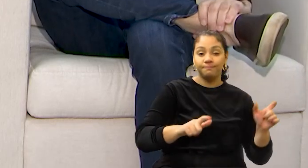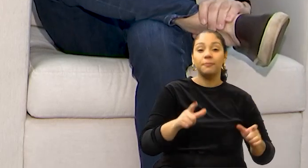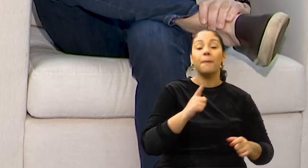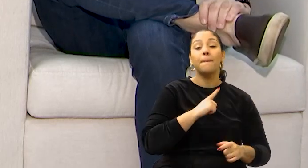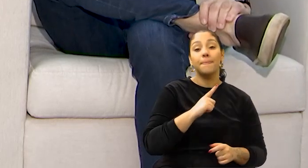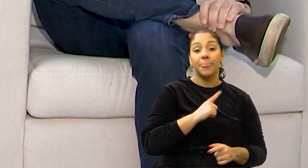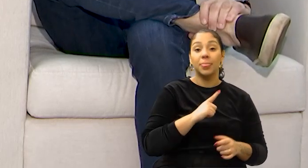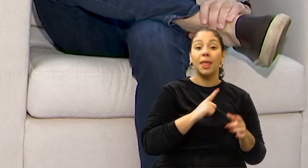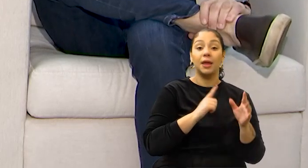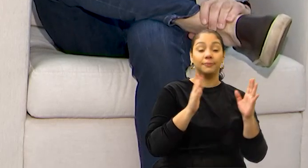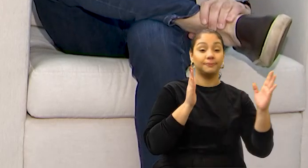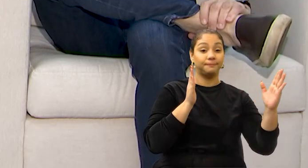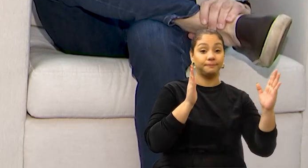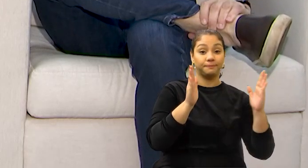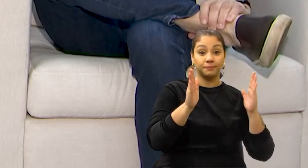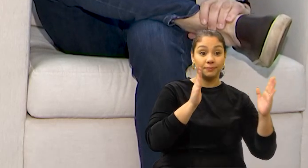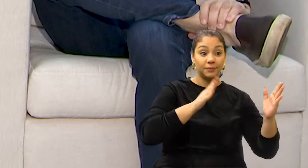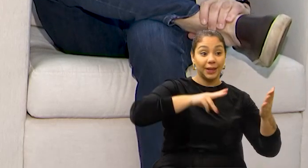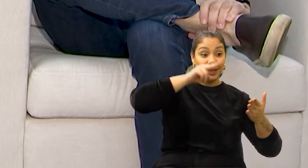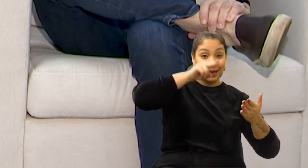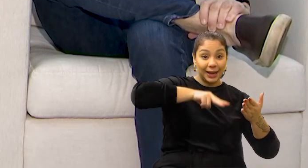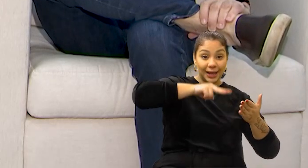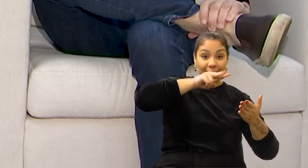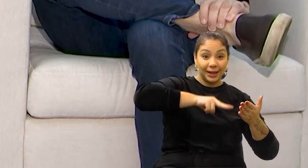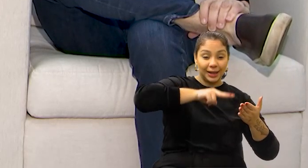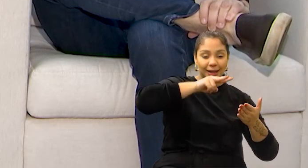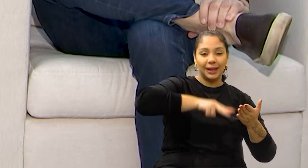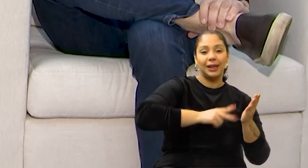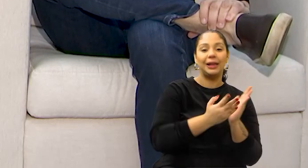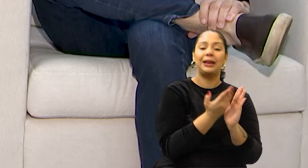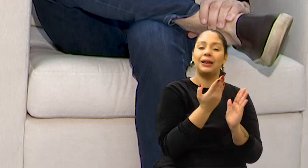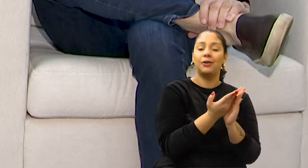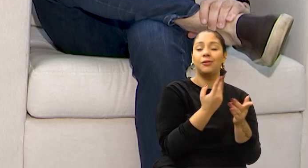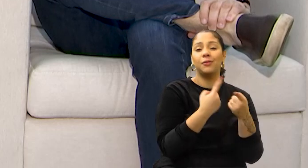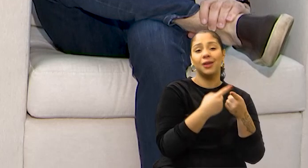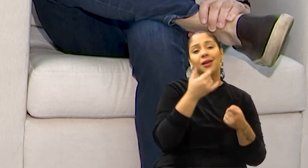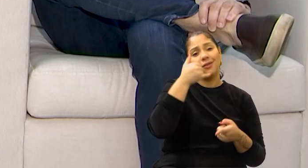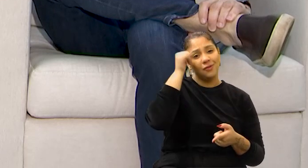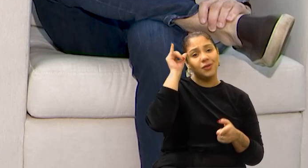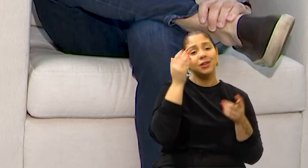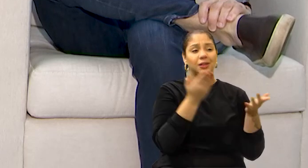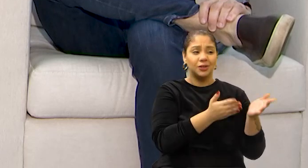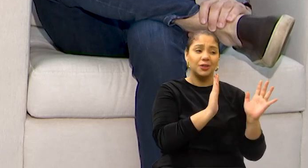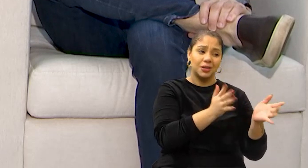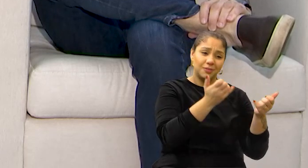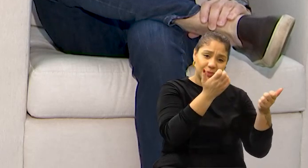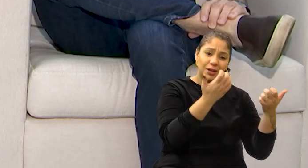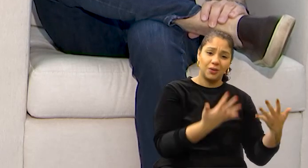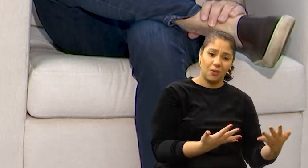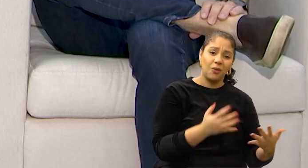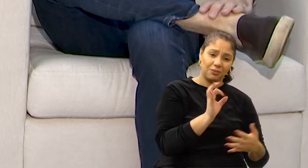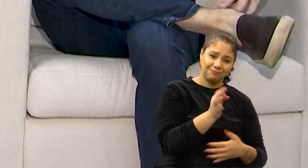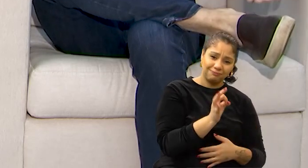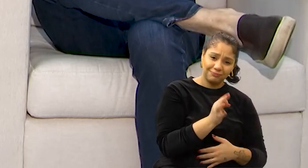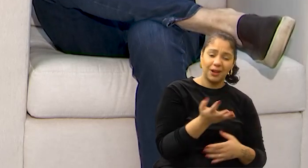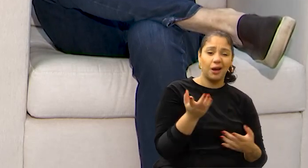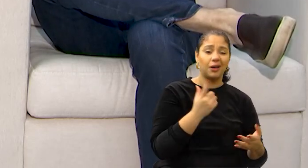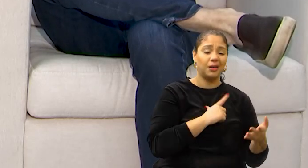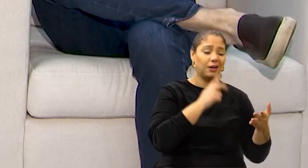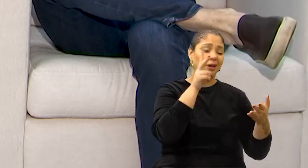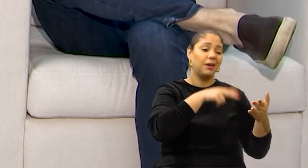não é tem aí para para ler todas essas obras porque daí Justamente não cai nessa situação que você falou né Professor